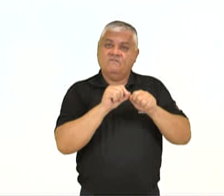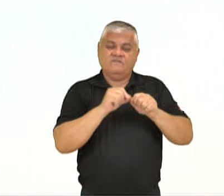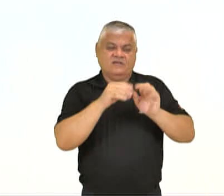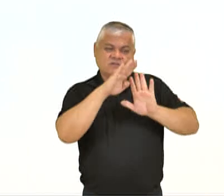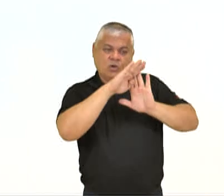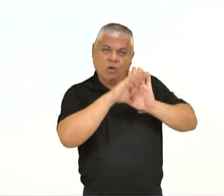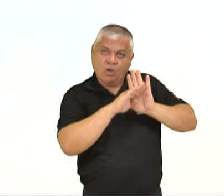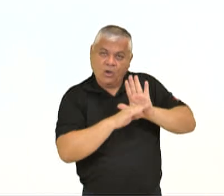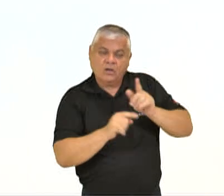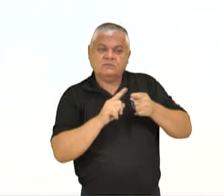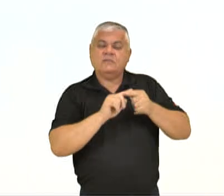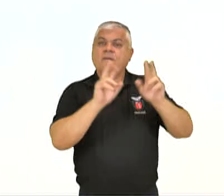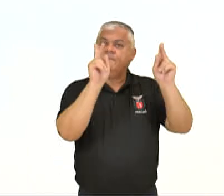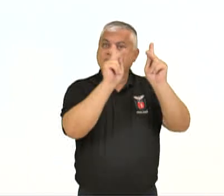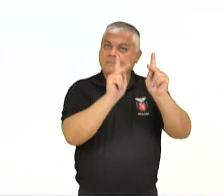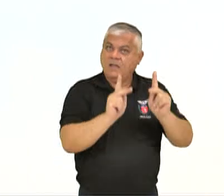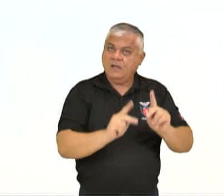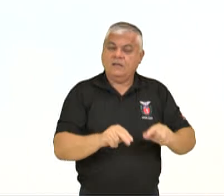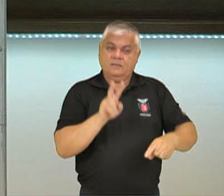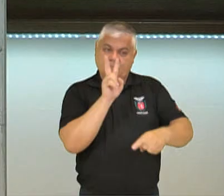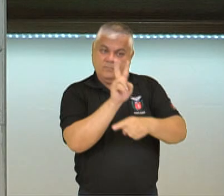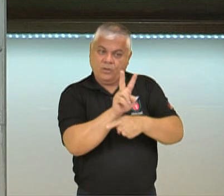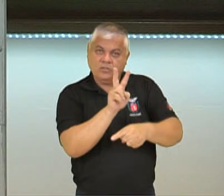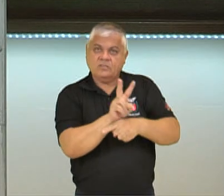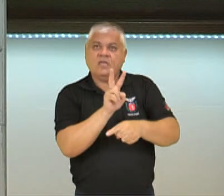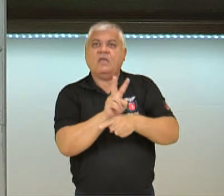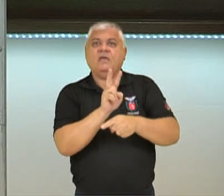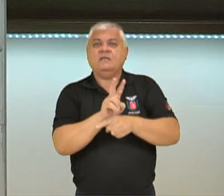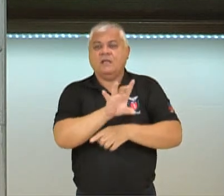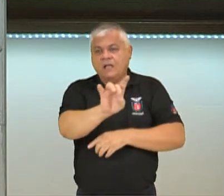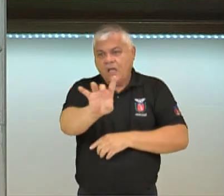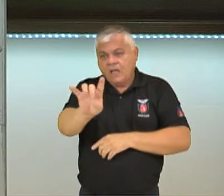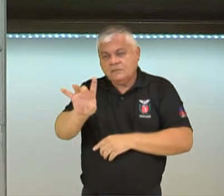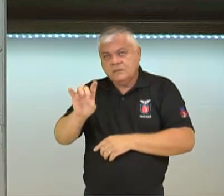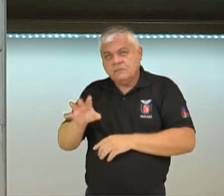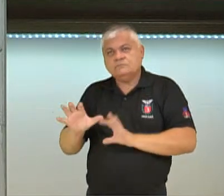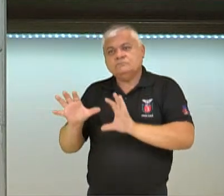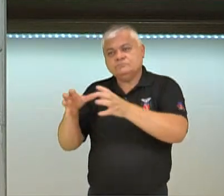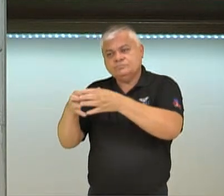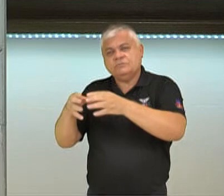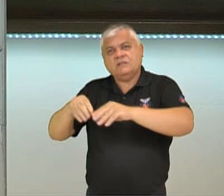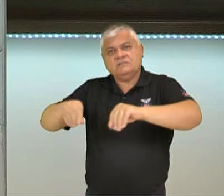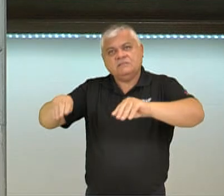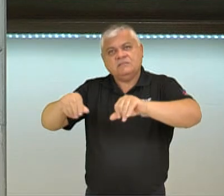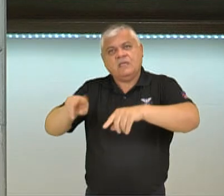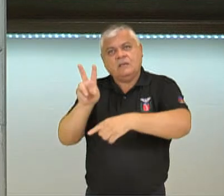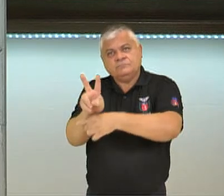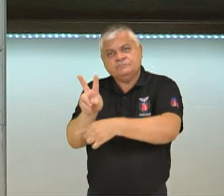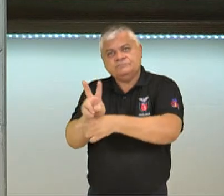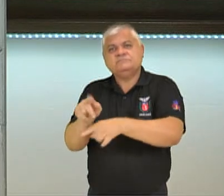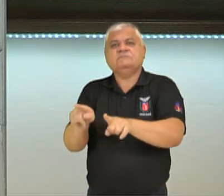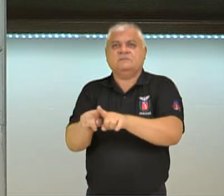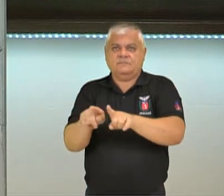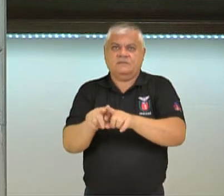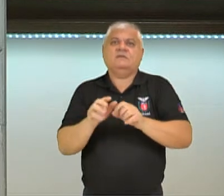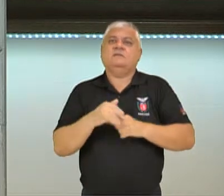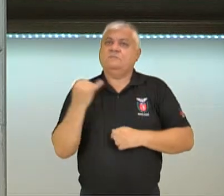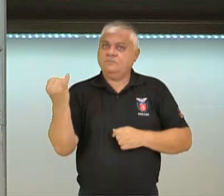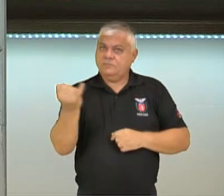paz e a proteção à propriedade privada. As ideias de propriedade privada vão ser